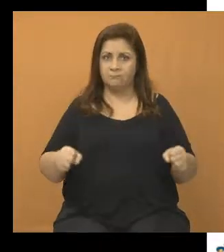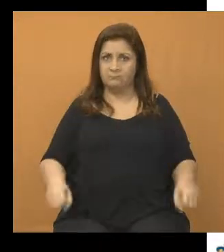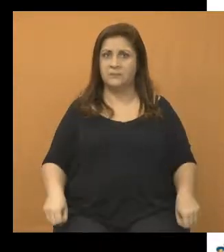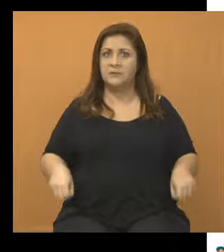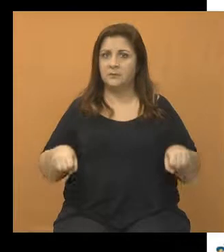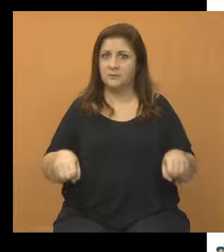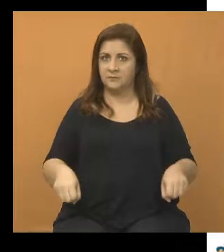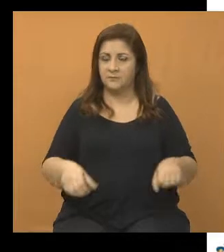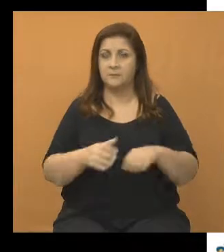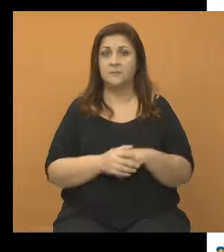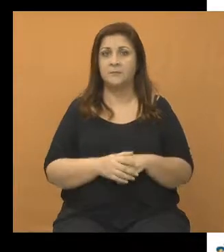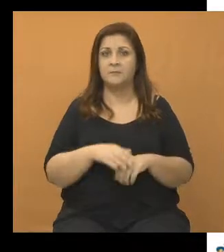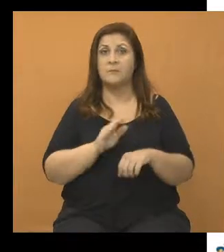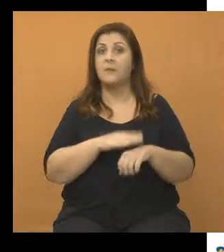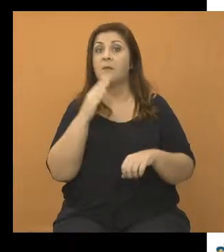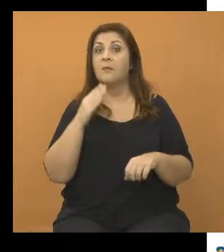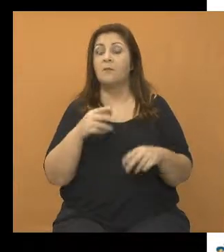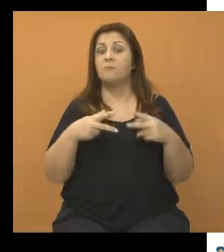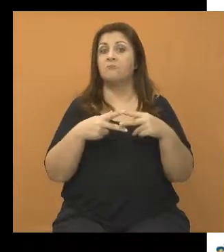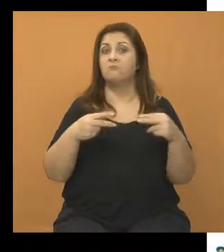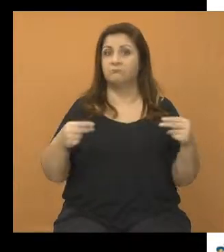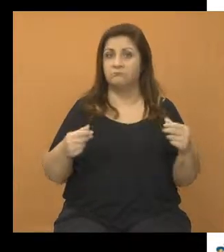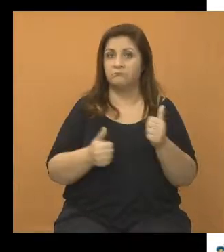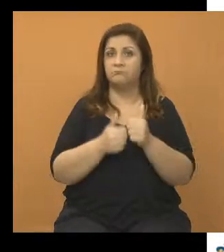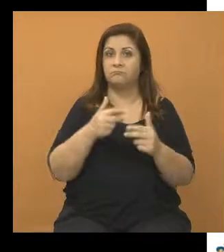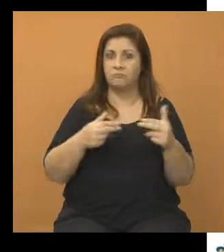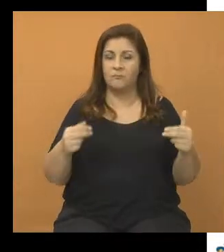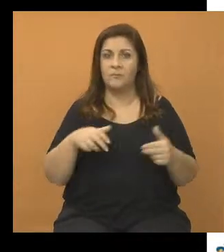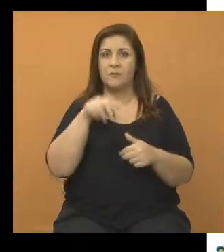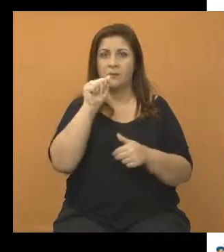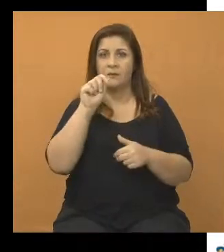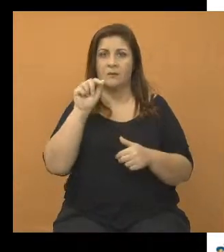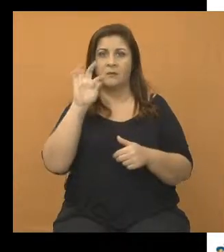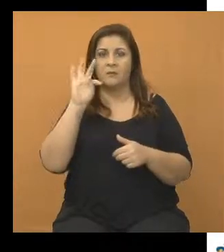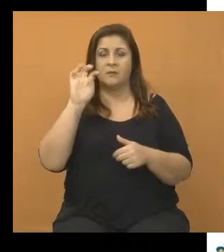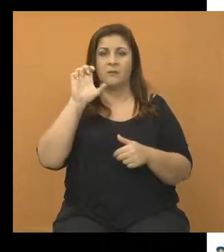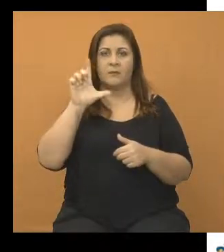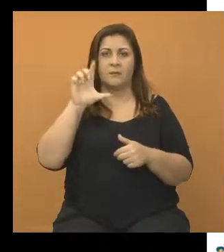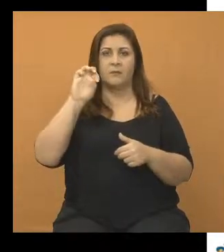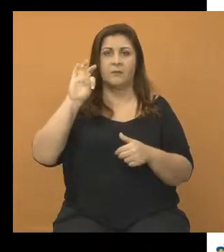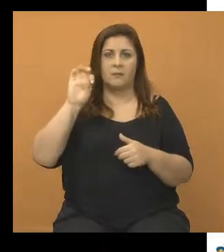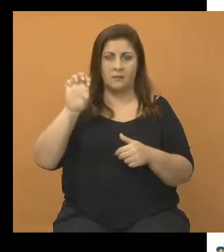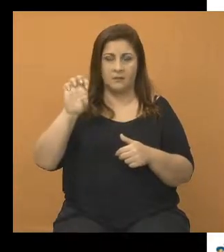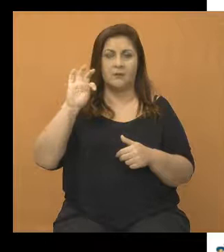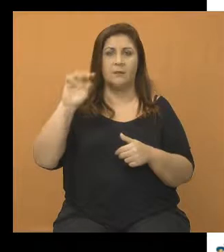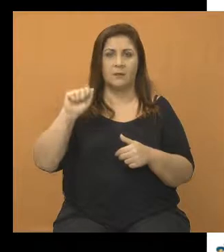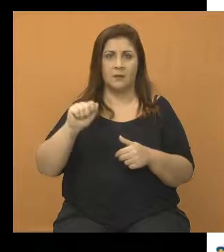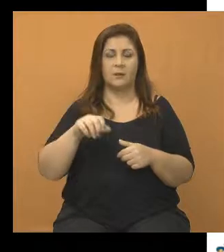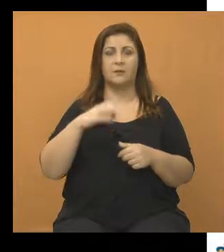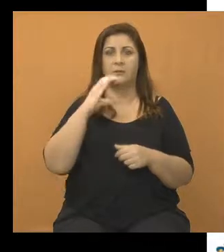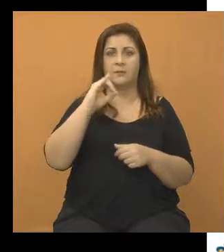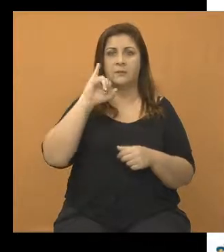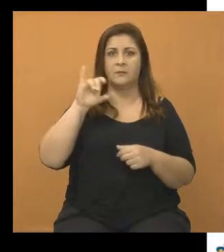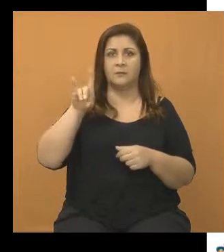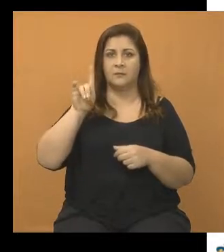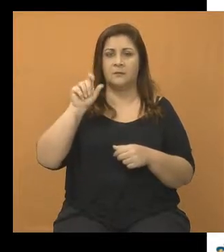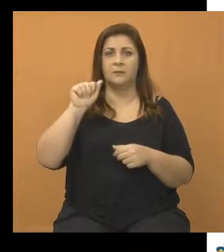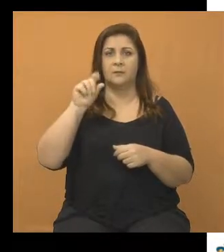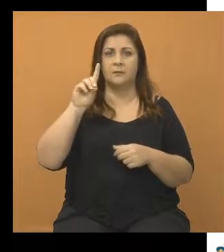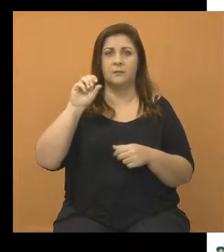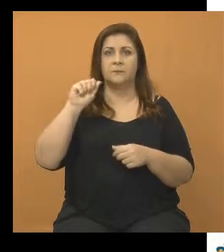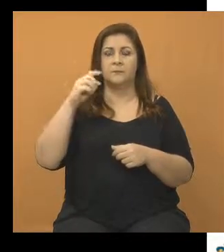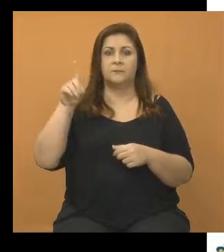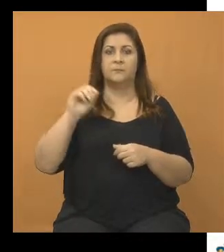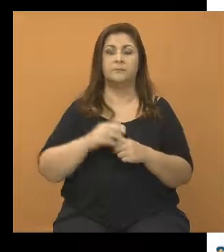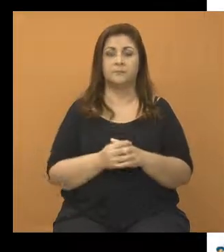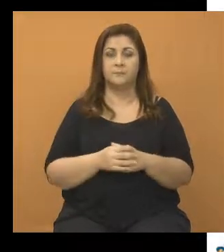Física, aumento de modalidades de programa Atleta Cidadão, aumento do número de equipamentos com aulas dirigidas.